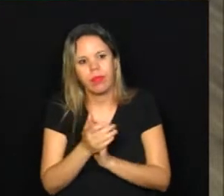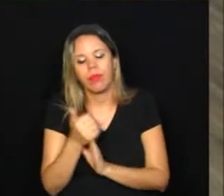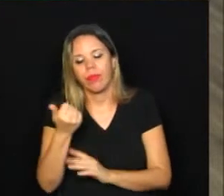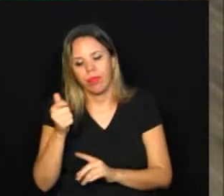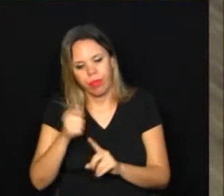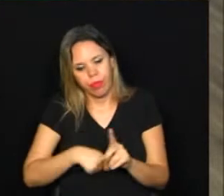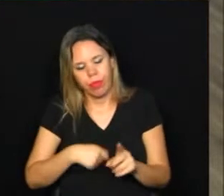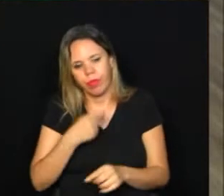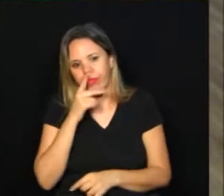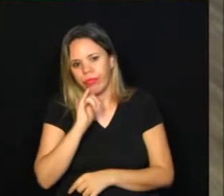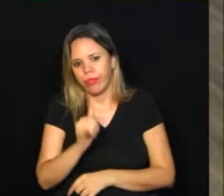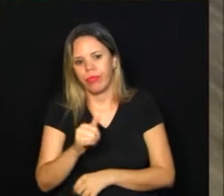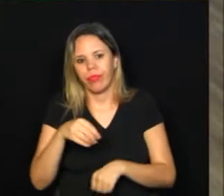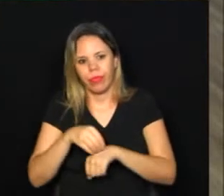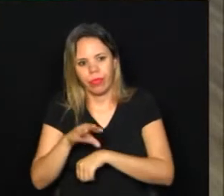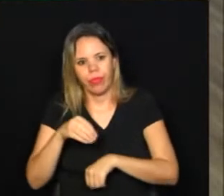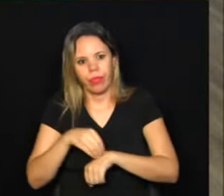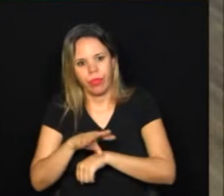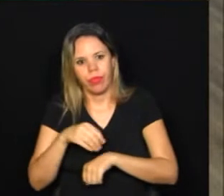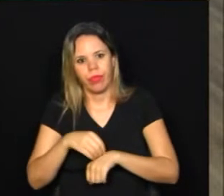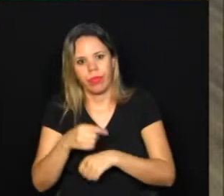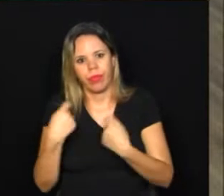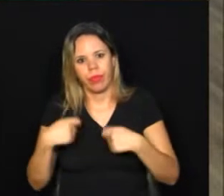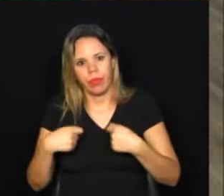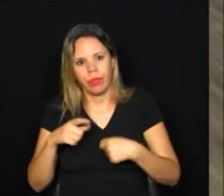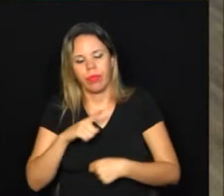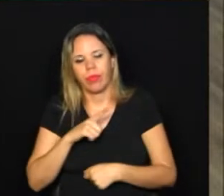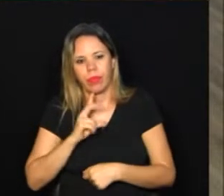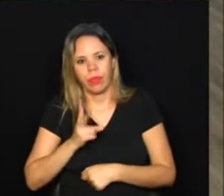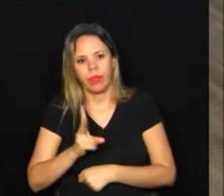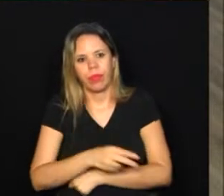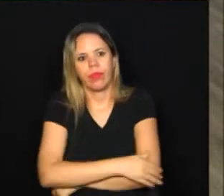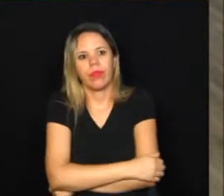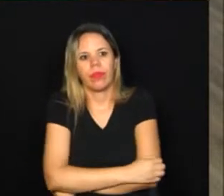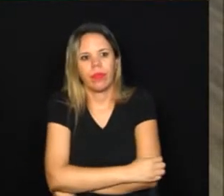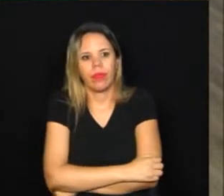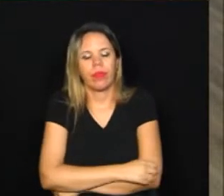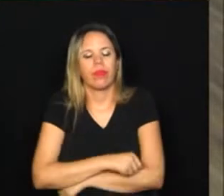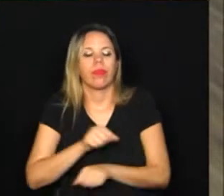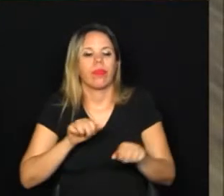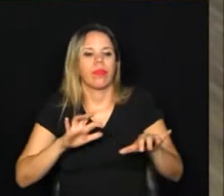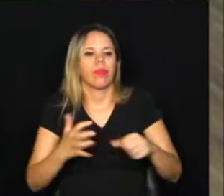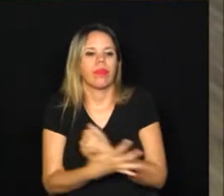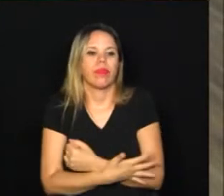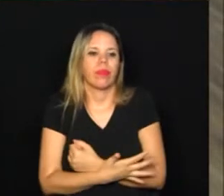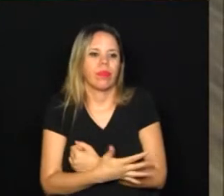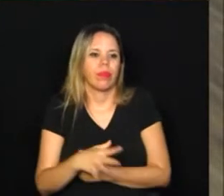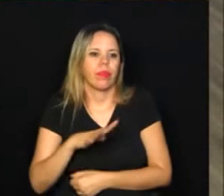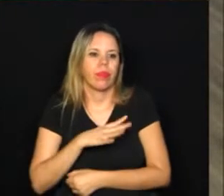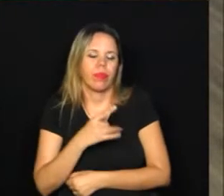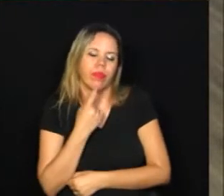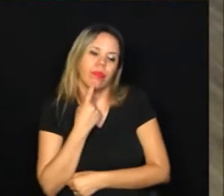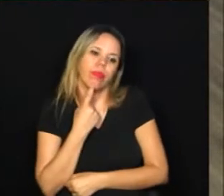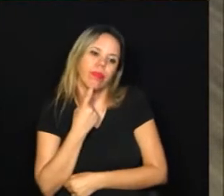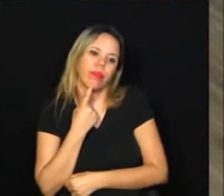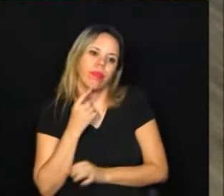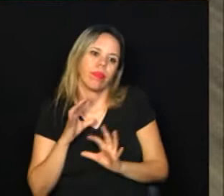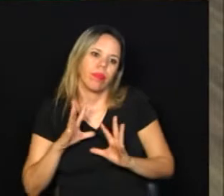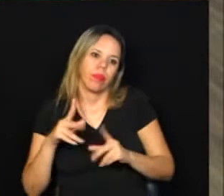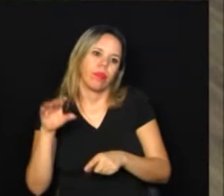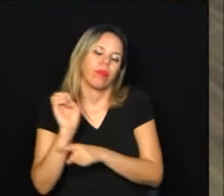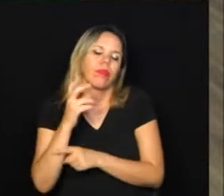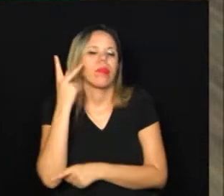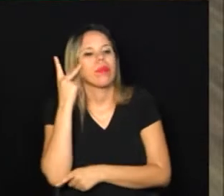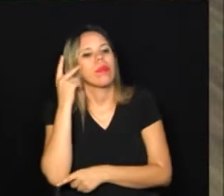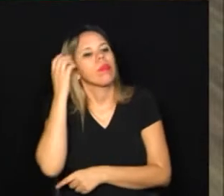meses, mas são recados que a gente precisa ter e continuar, já que a pandemia ela continua na cidade de Campinas, em todo o estado de